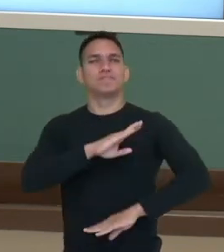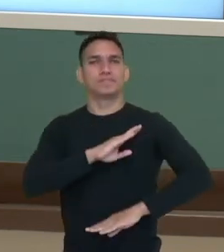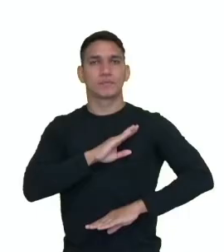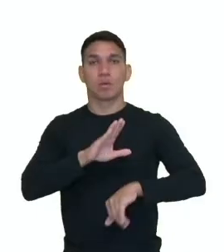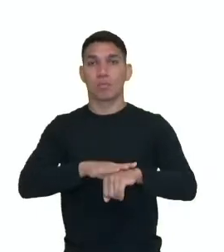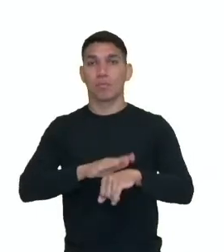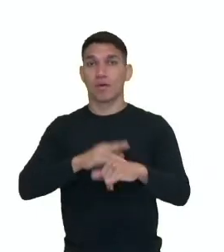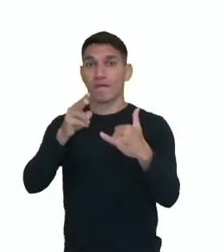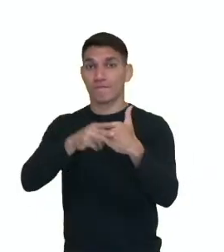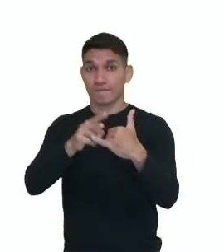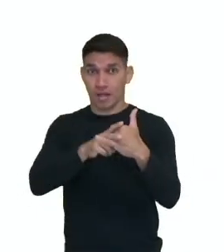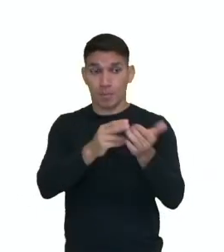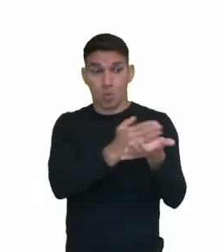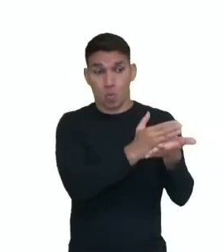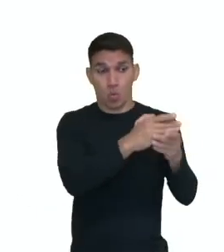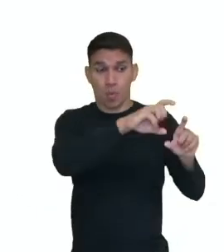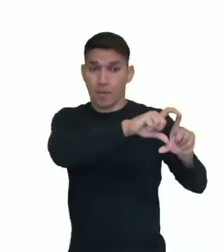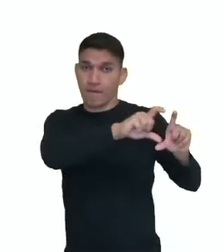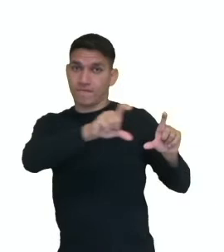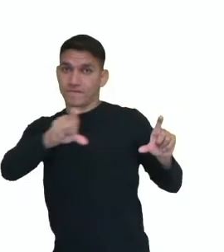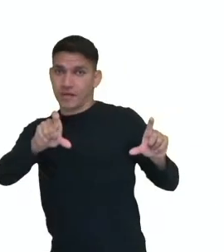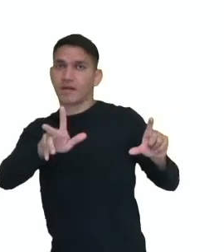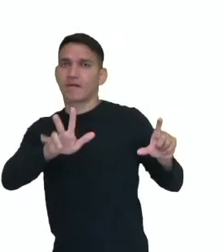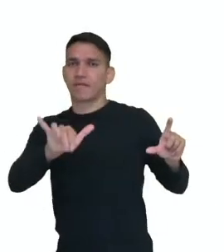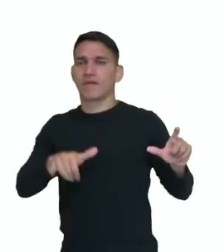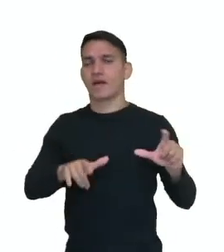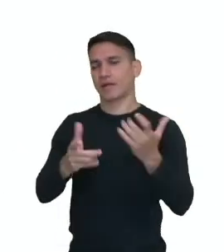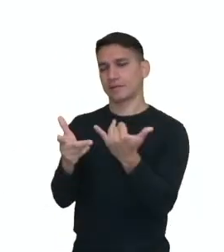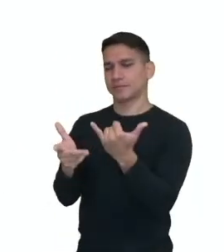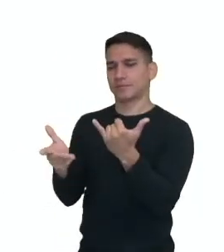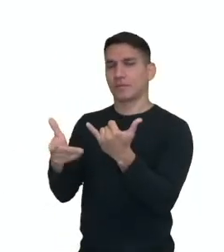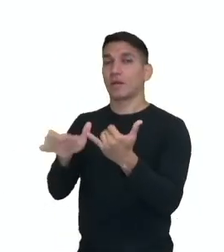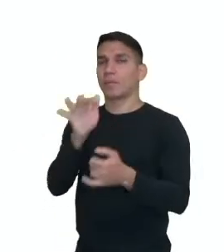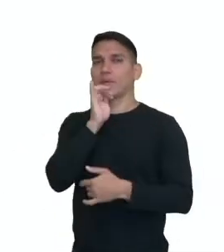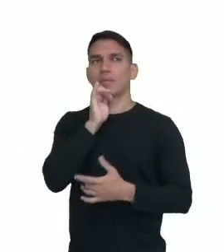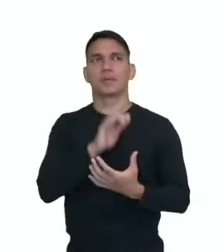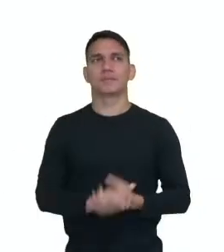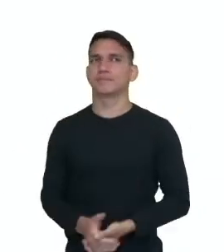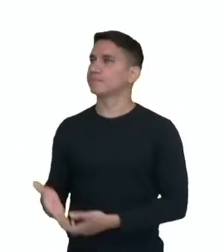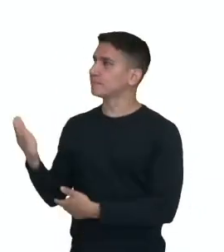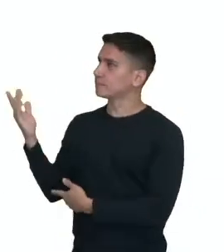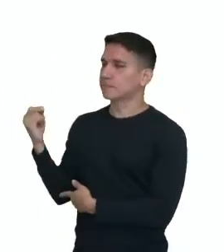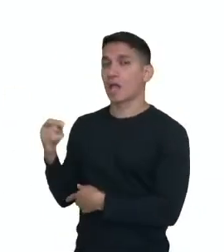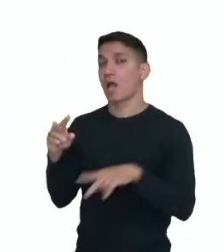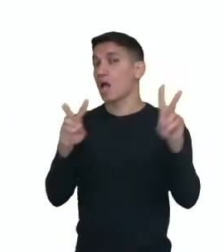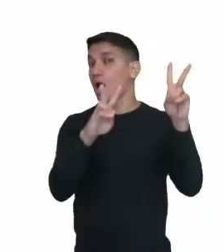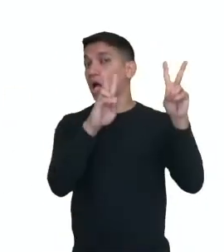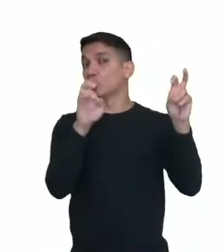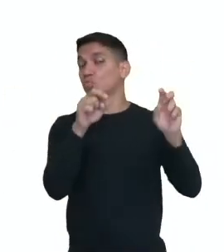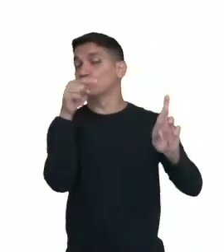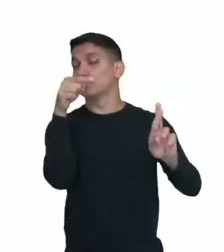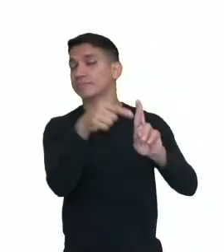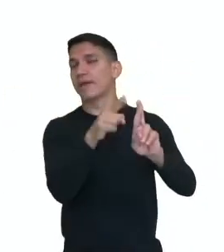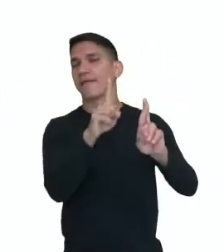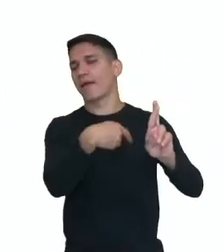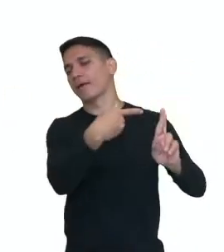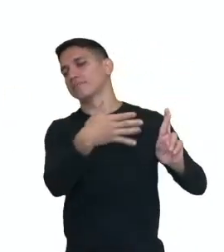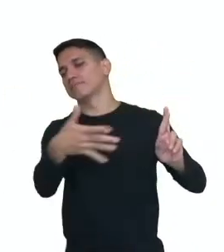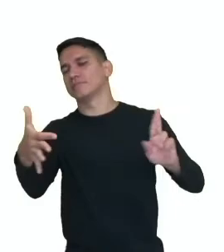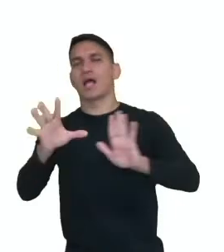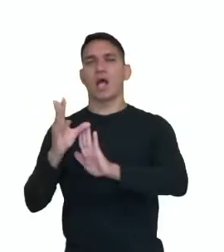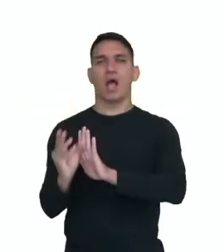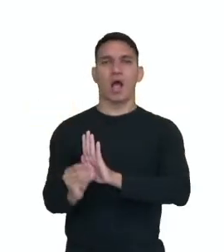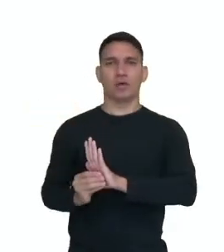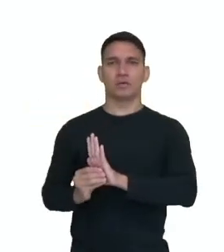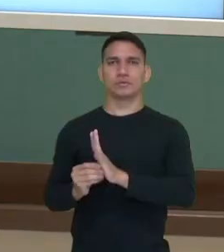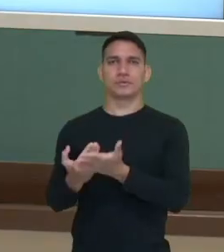inicia a oração, nós temos a ênclise. Por exemplo, refere-se ao conteúdo da aula. Só nas questões